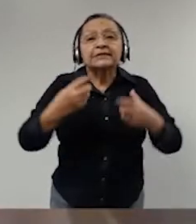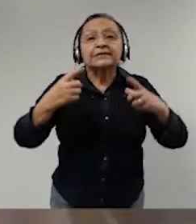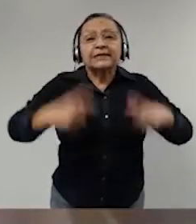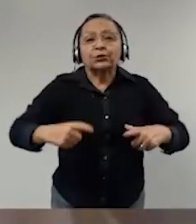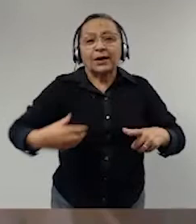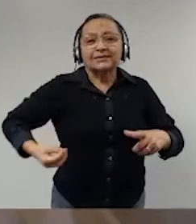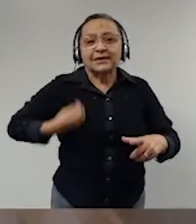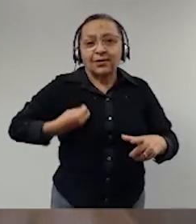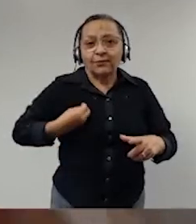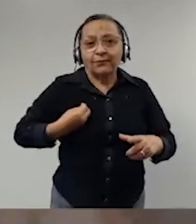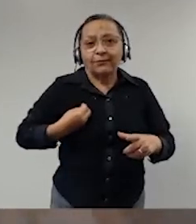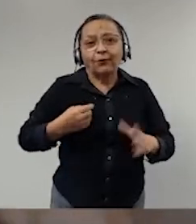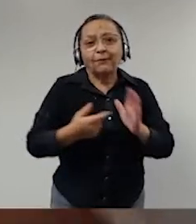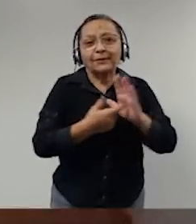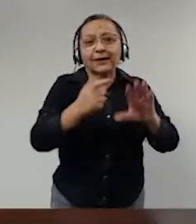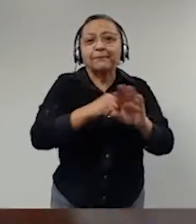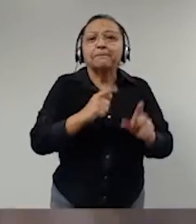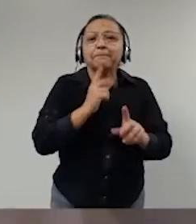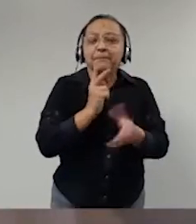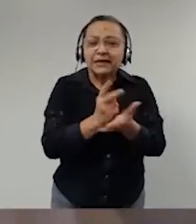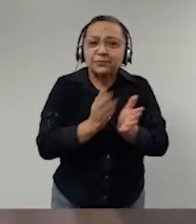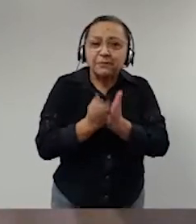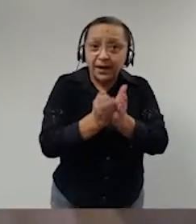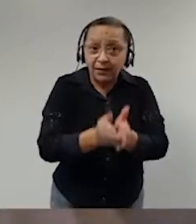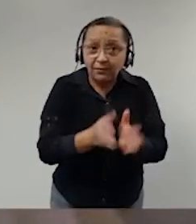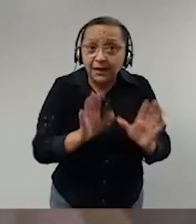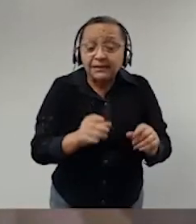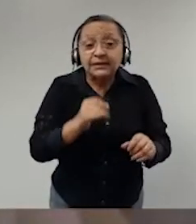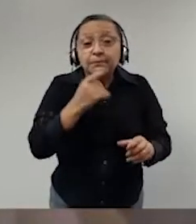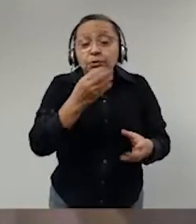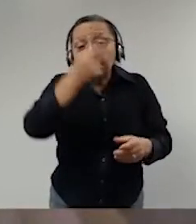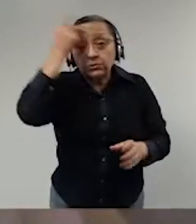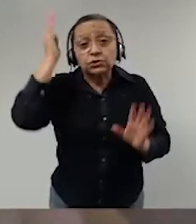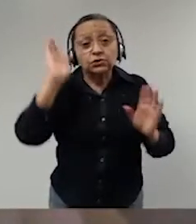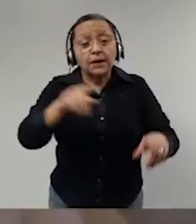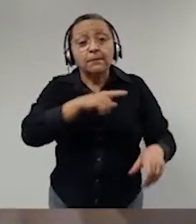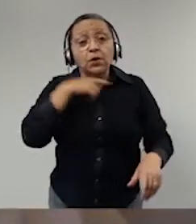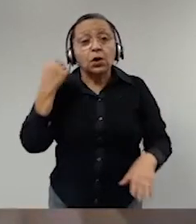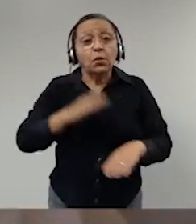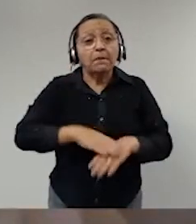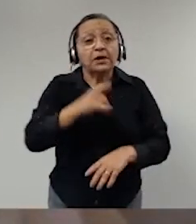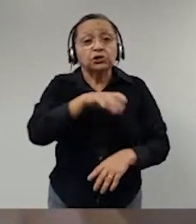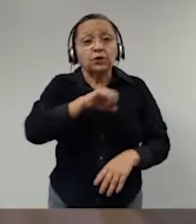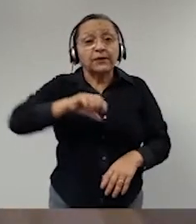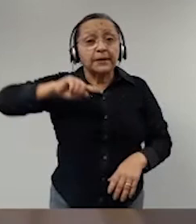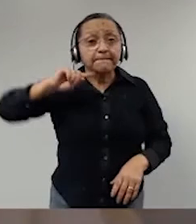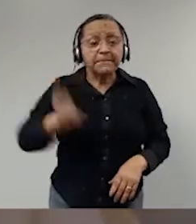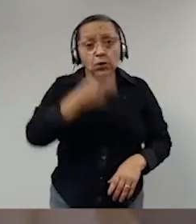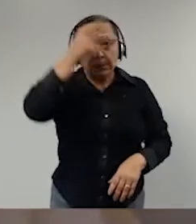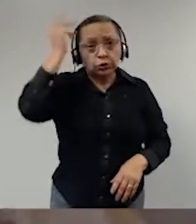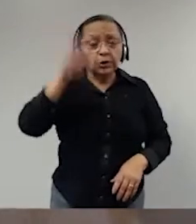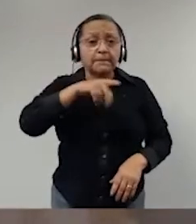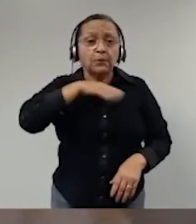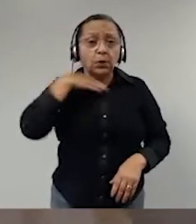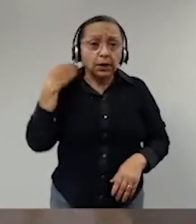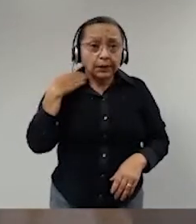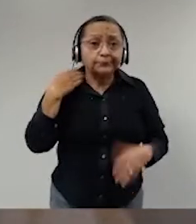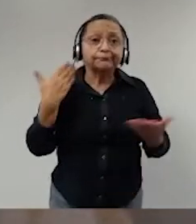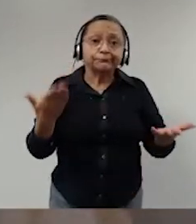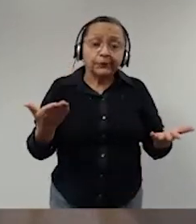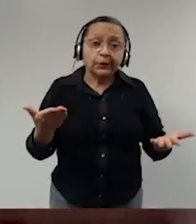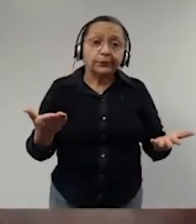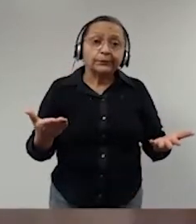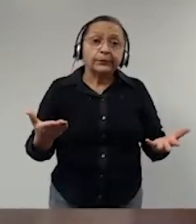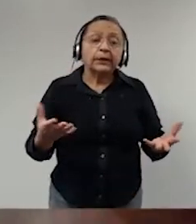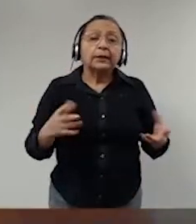pelo mesmo barco e nesse naufrágio já tem muita gente que já morreu, chegamos à marca de mais de 90 mil pessoas. Enquanto isso, tem gente que não tem boia